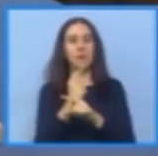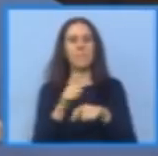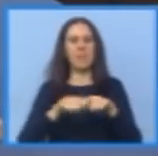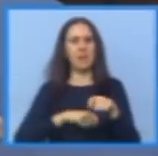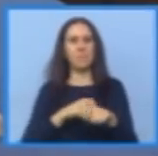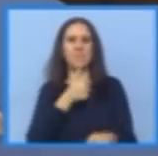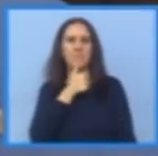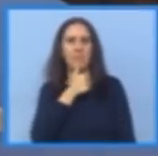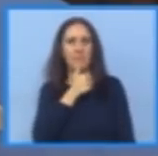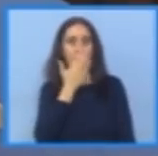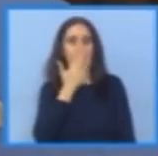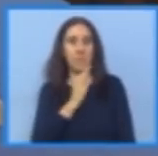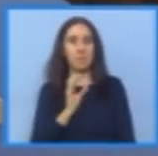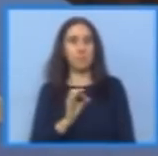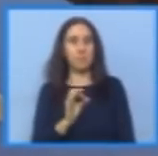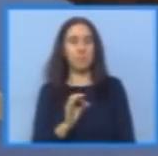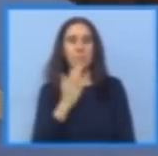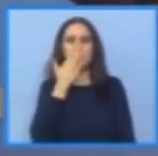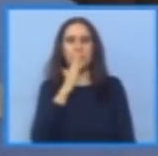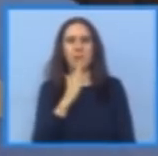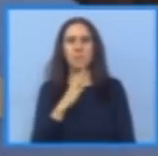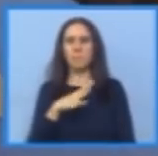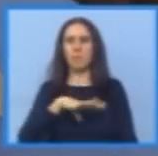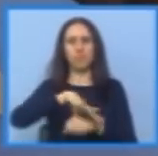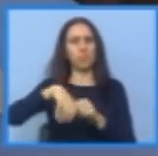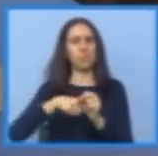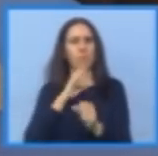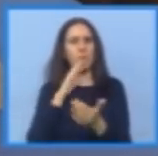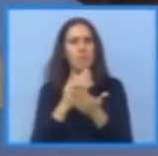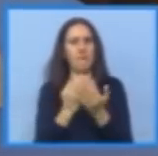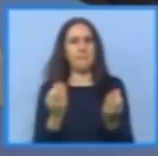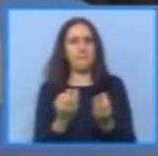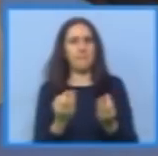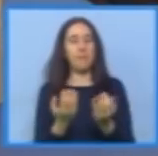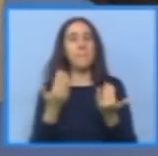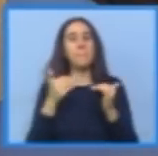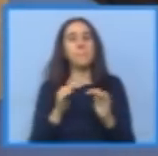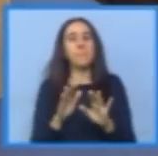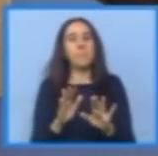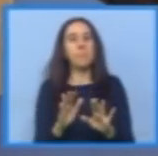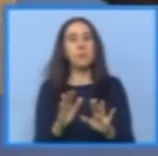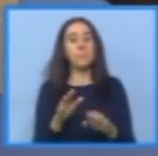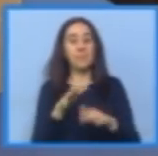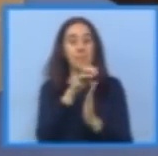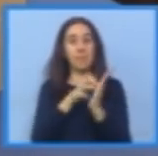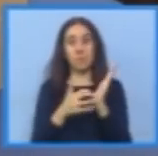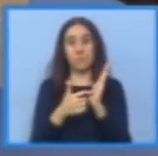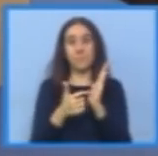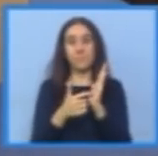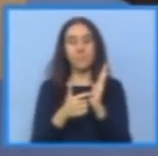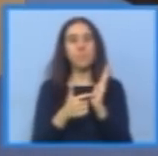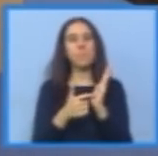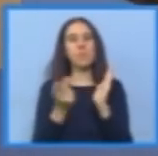muito violento, não é? Pode parecer qualquer coisa destruidora, inclusivamente, mas nesse texto